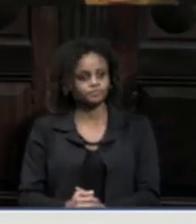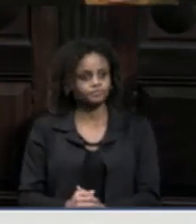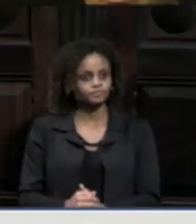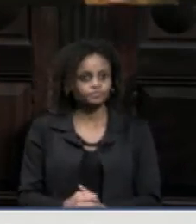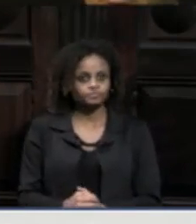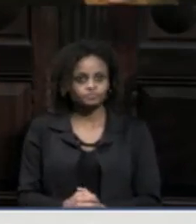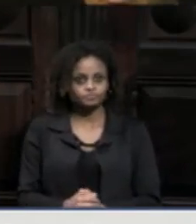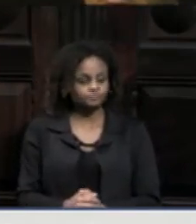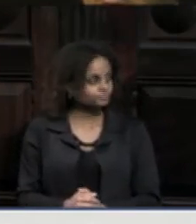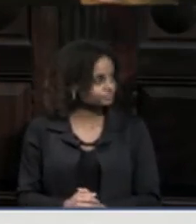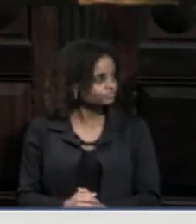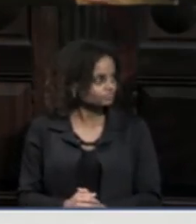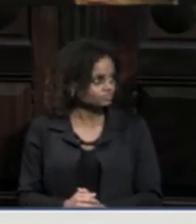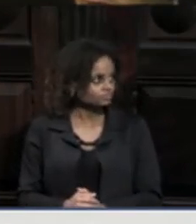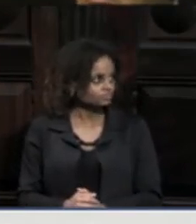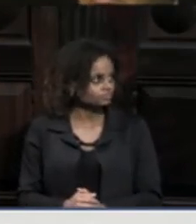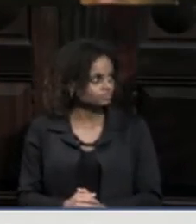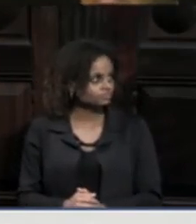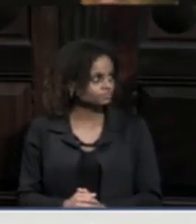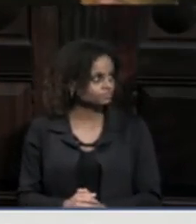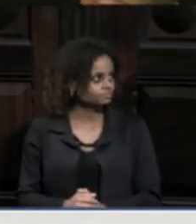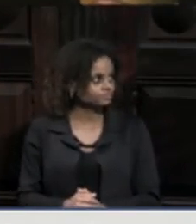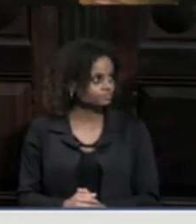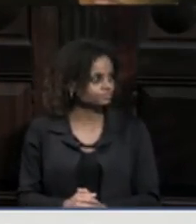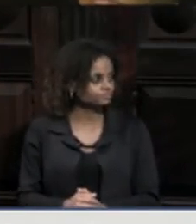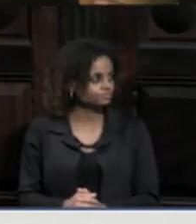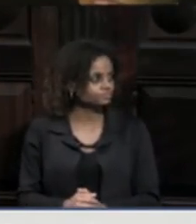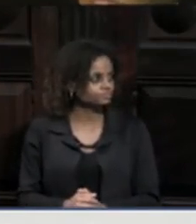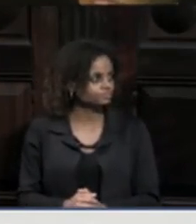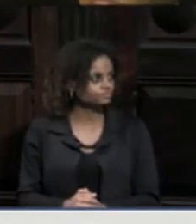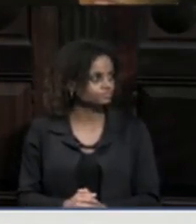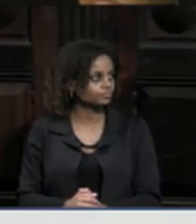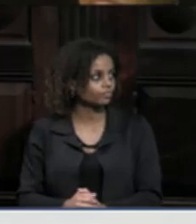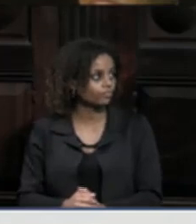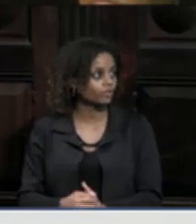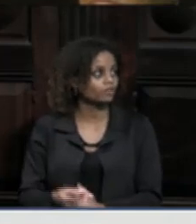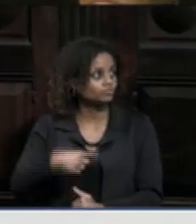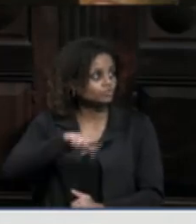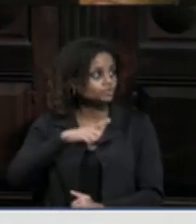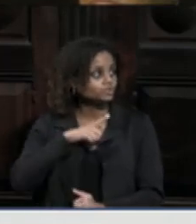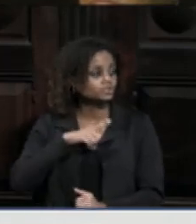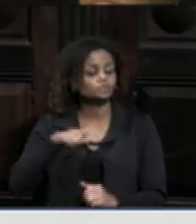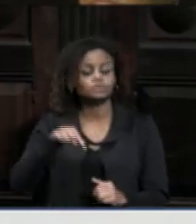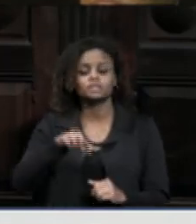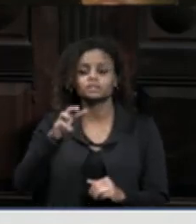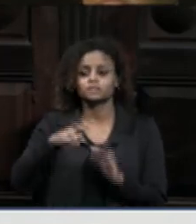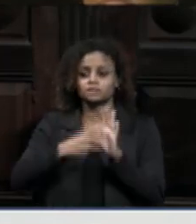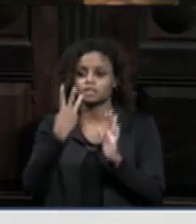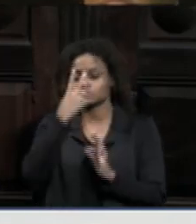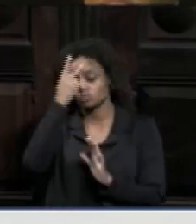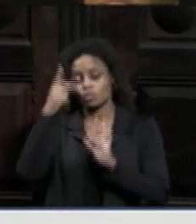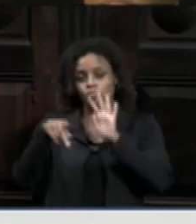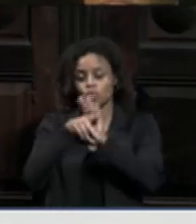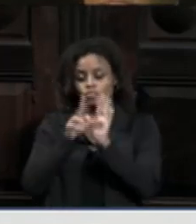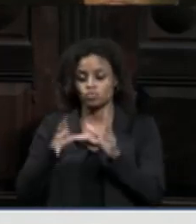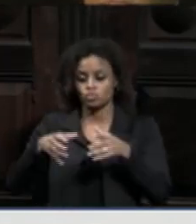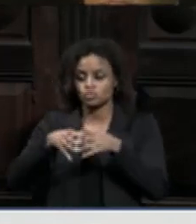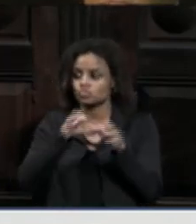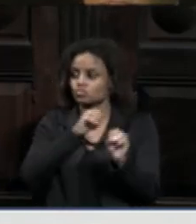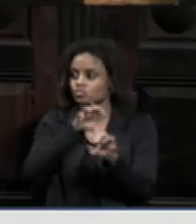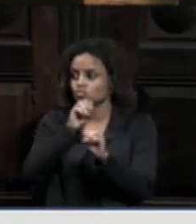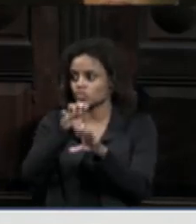Coelho, nós temos 3 membros da Comissão de Educação presentes em